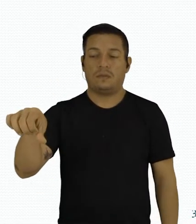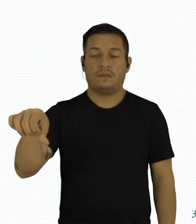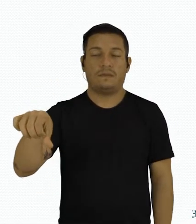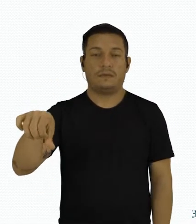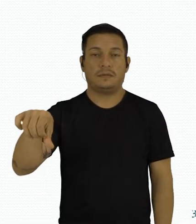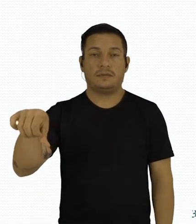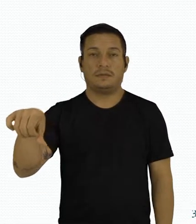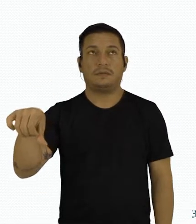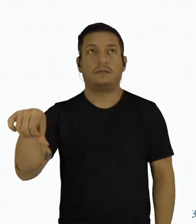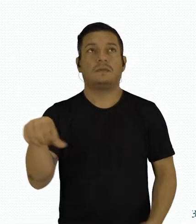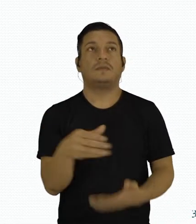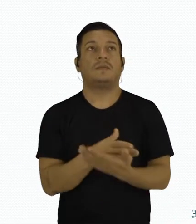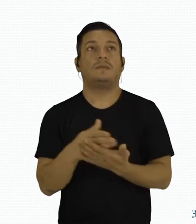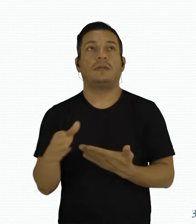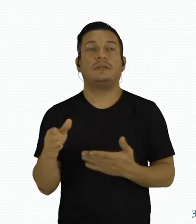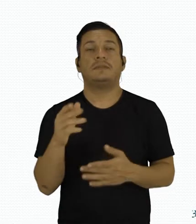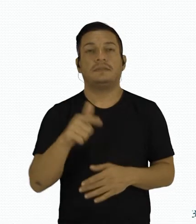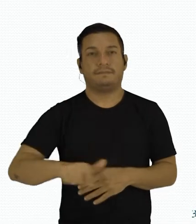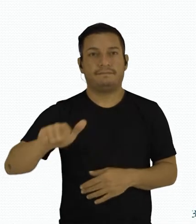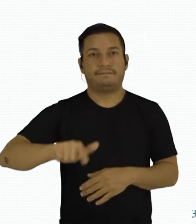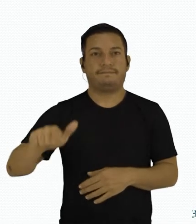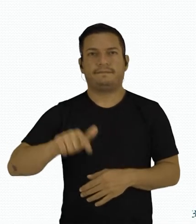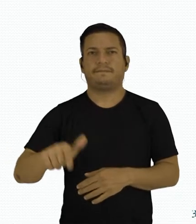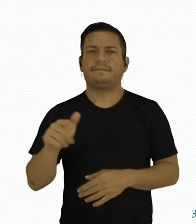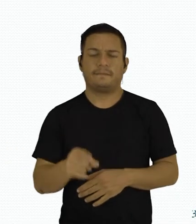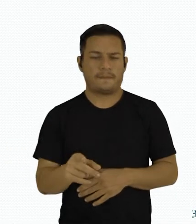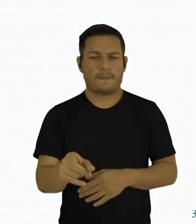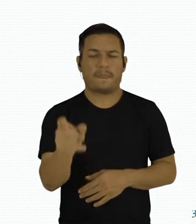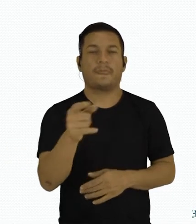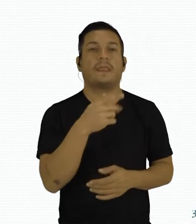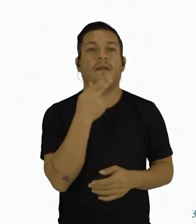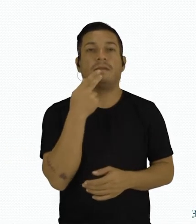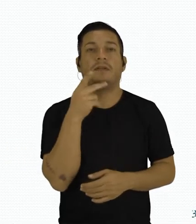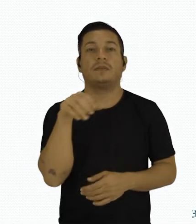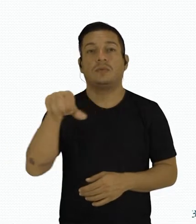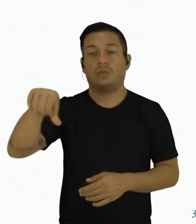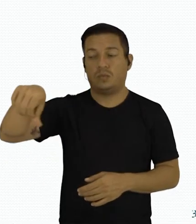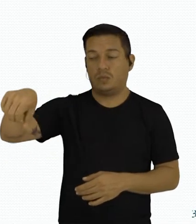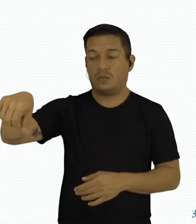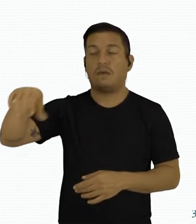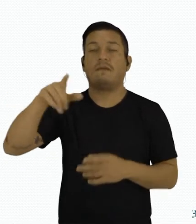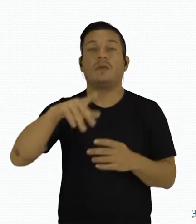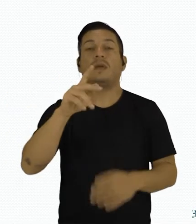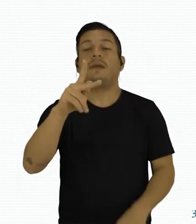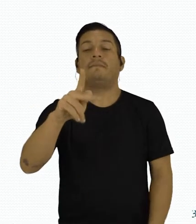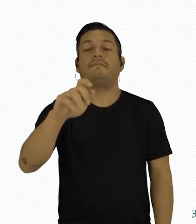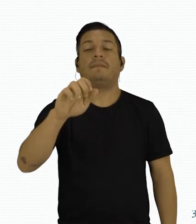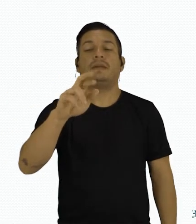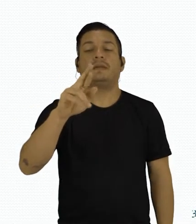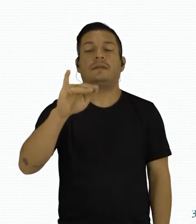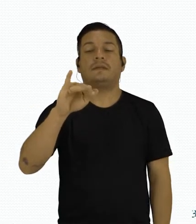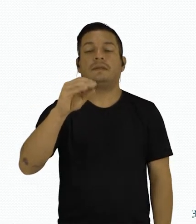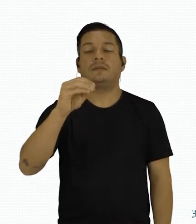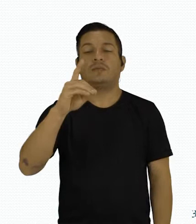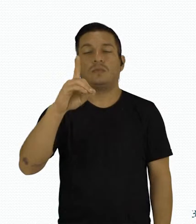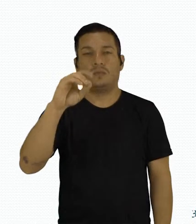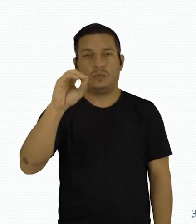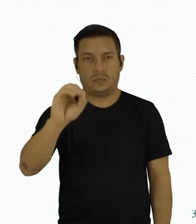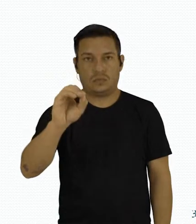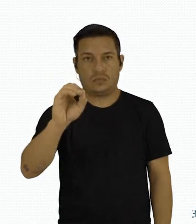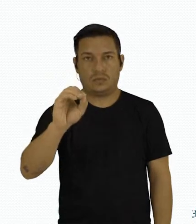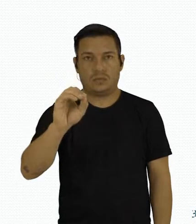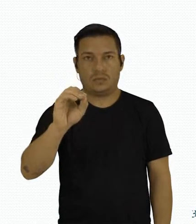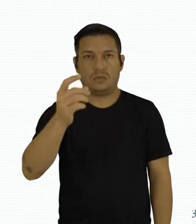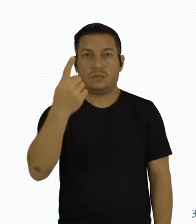algarismo 9 vai começar a se repetir, né, para sempre. Então eu falo que o 9, gente, é o período. Né? Nesse caso aí, o meu período é formado por um